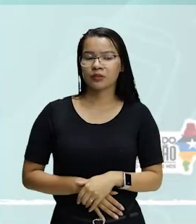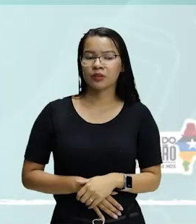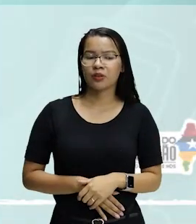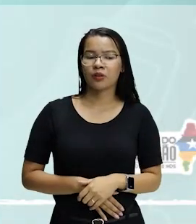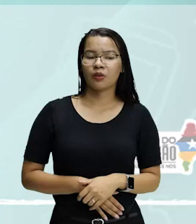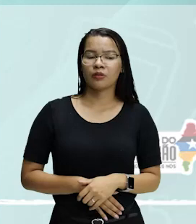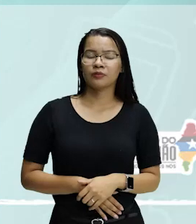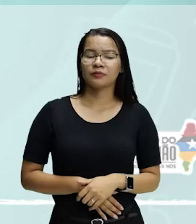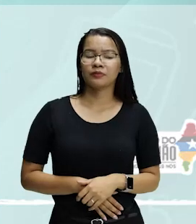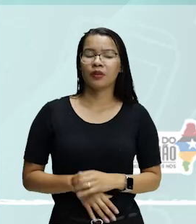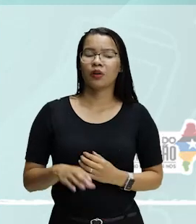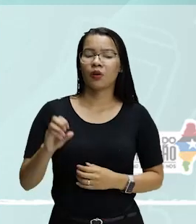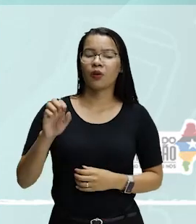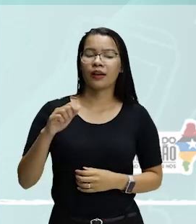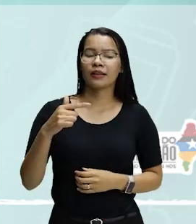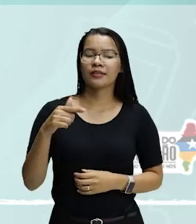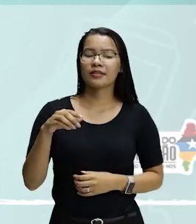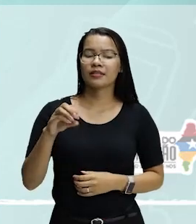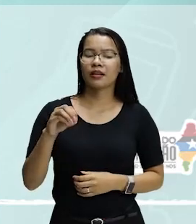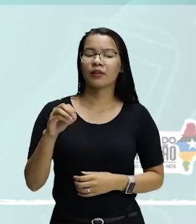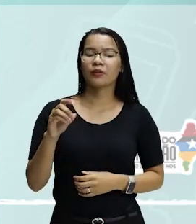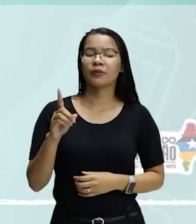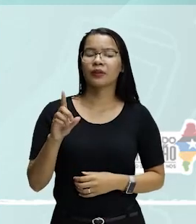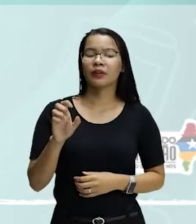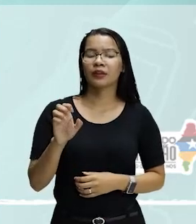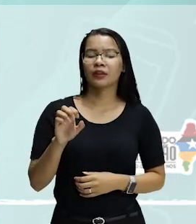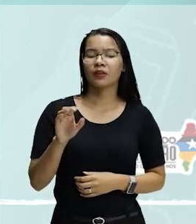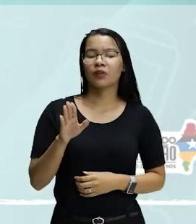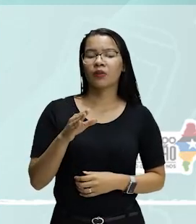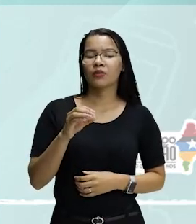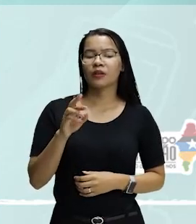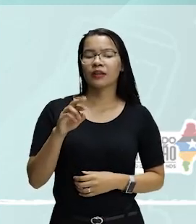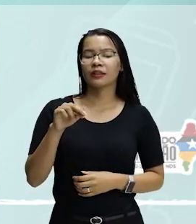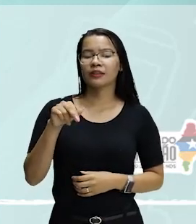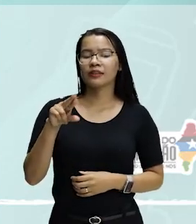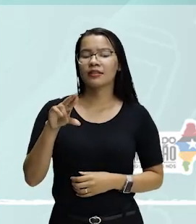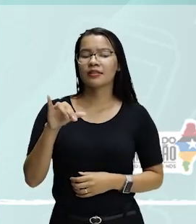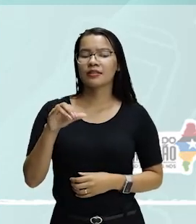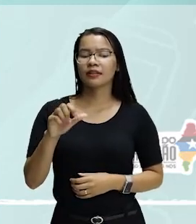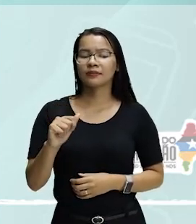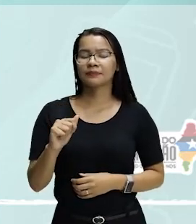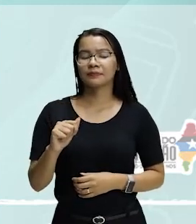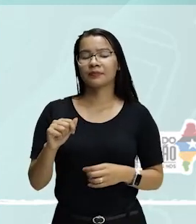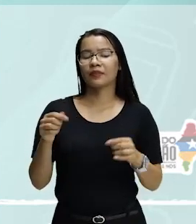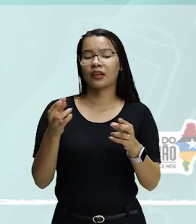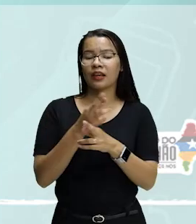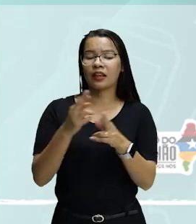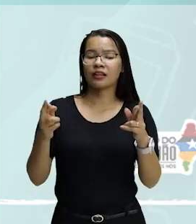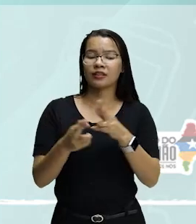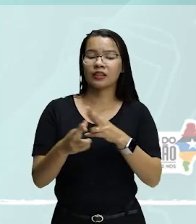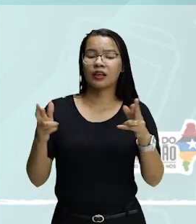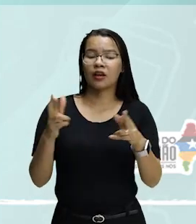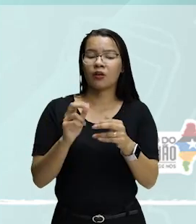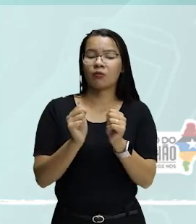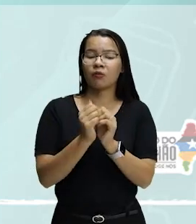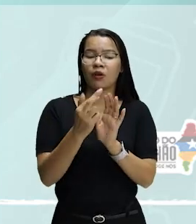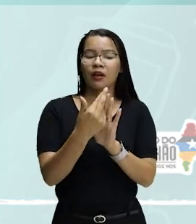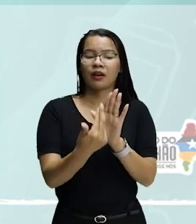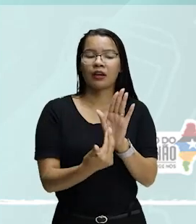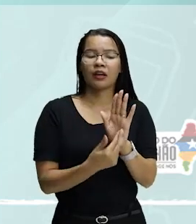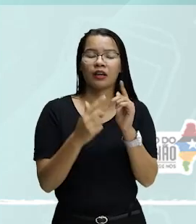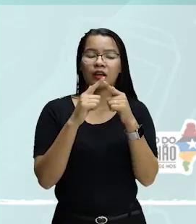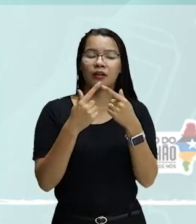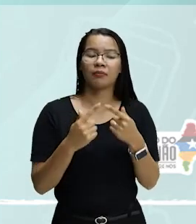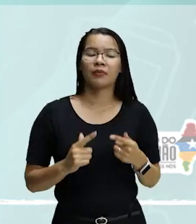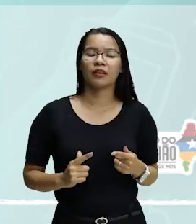Coesão e coerência, muito importante isso. A coesão está intimamente ligada com as regras gramaticais. a coerência implica a lógica e o contexto em que está